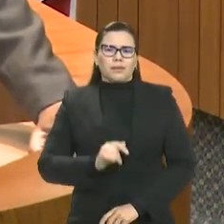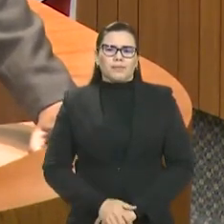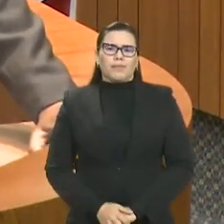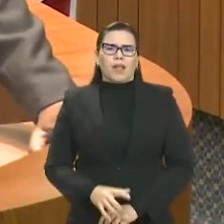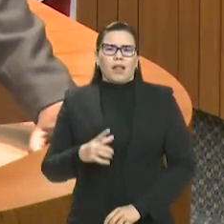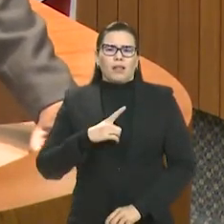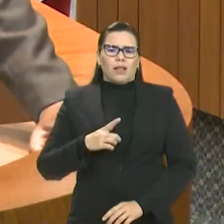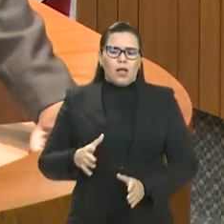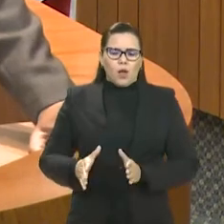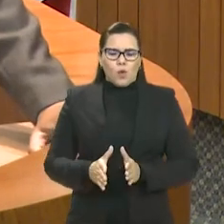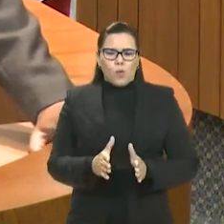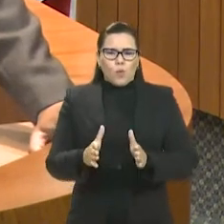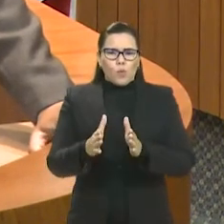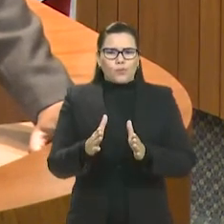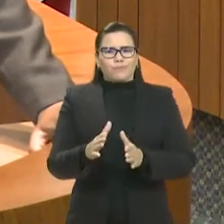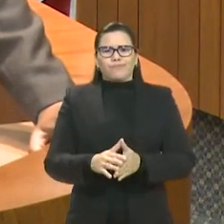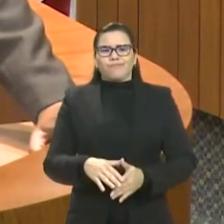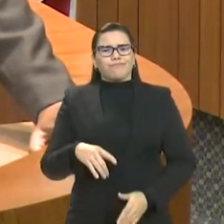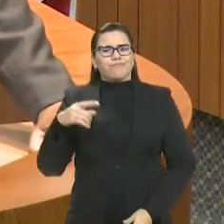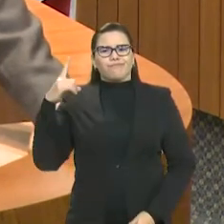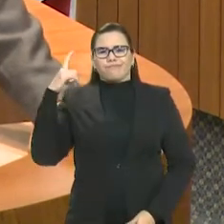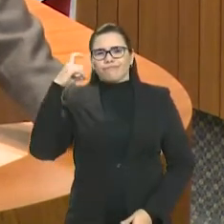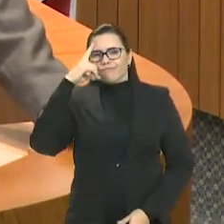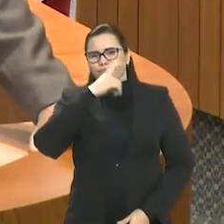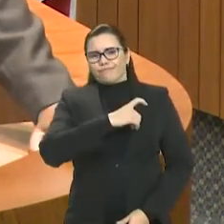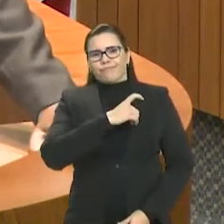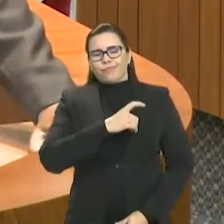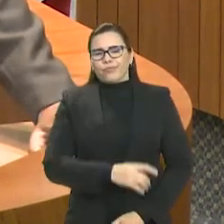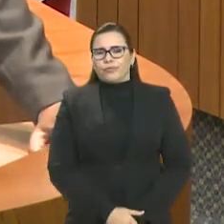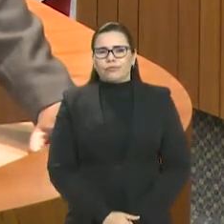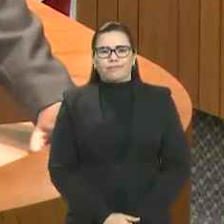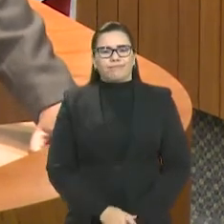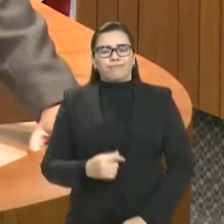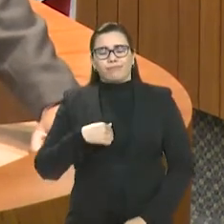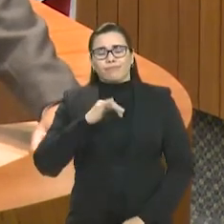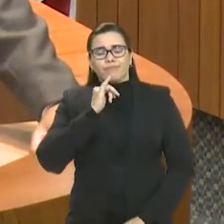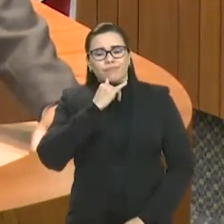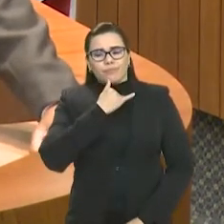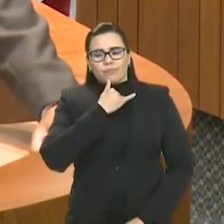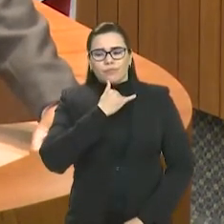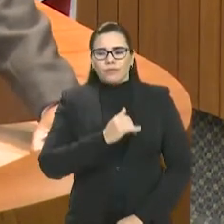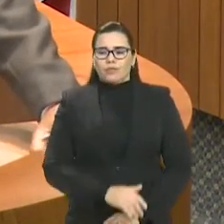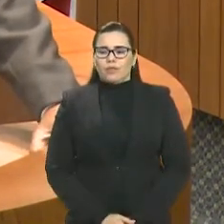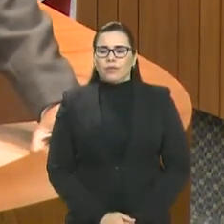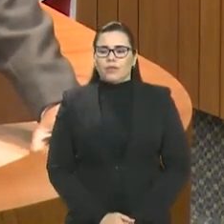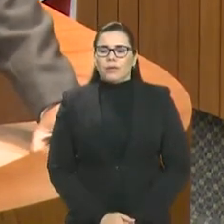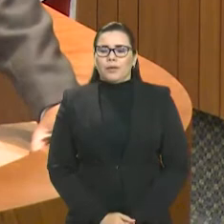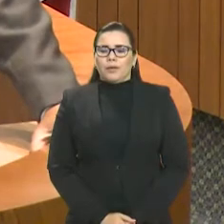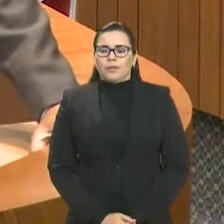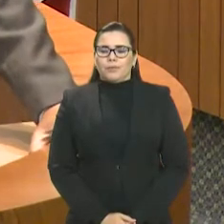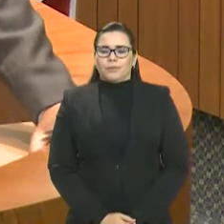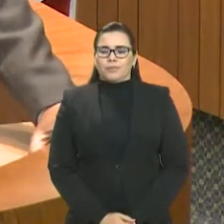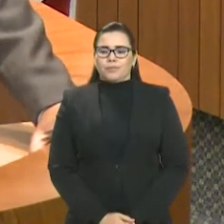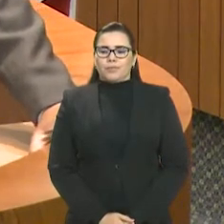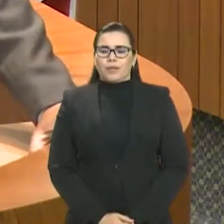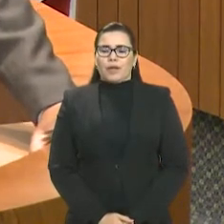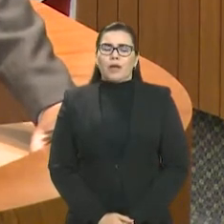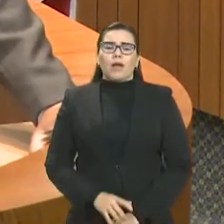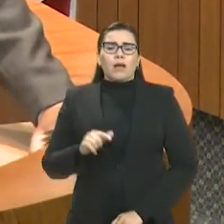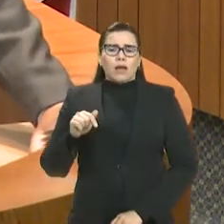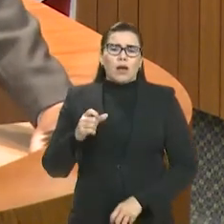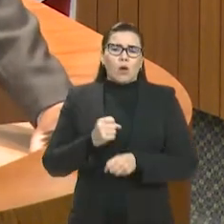É algo que lamentamos bastante. E mesmo não sendo uma atribuição direta do governo do